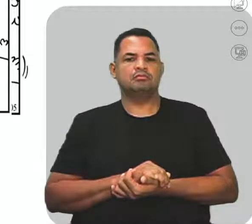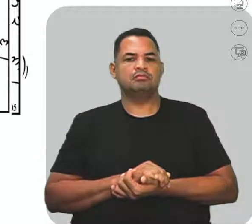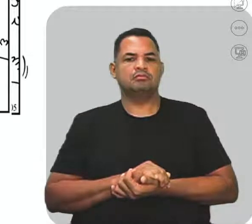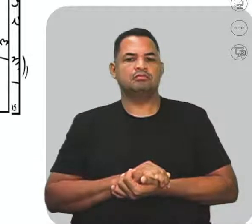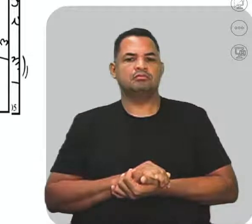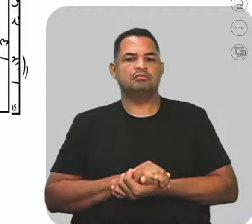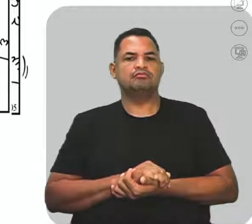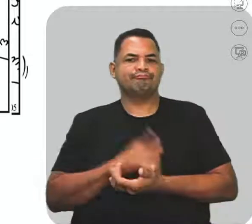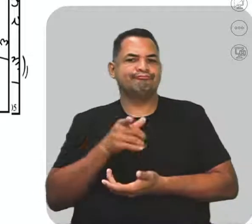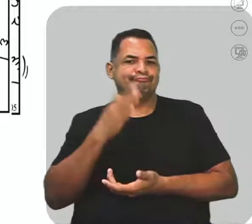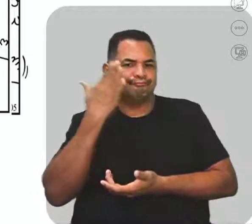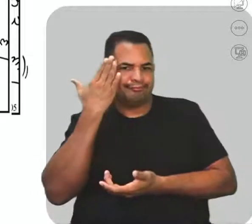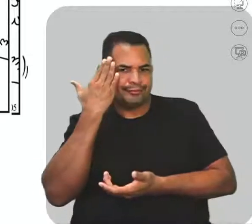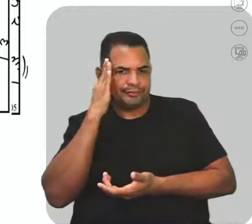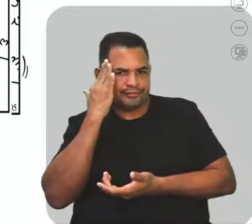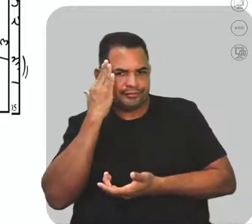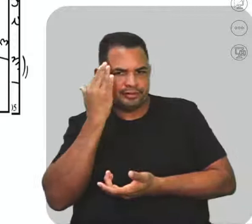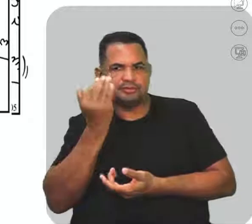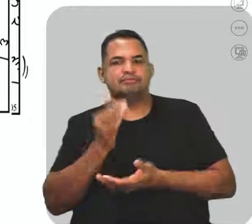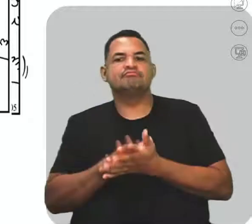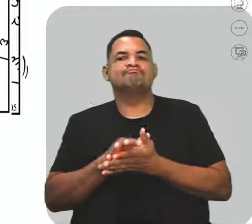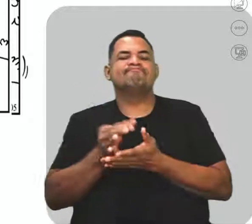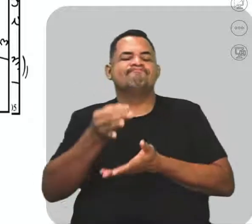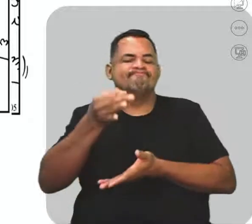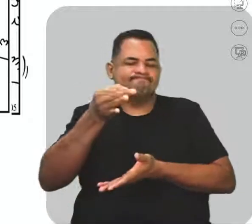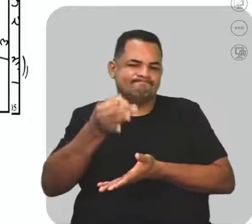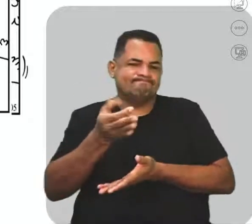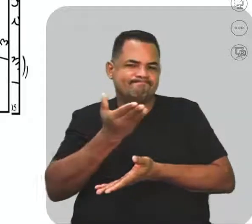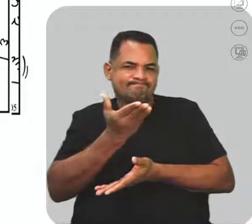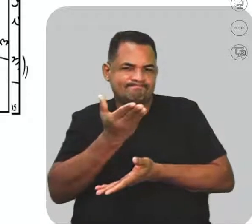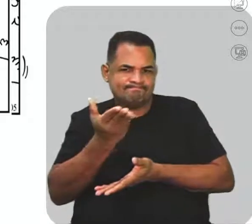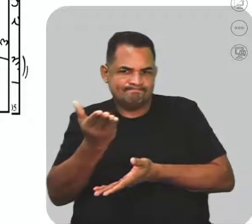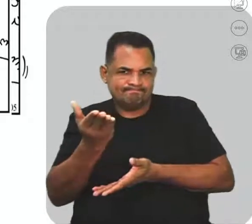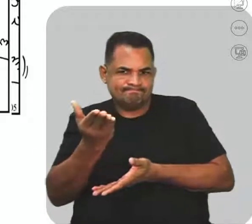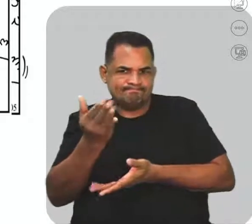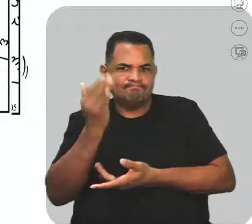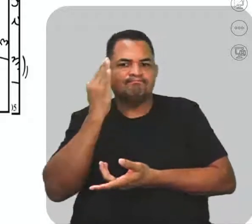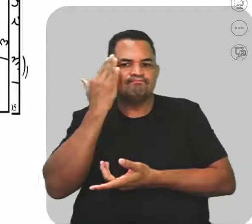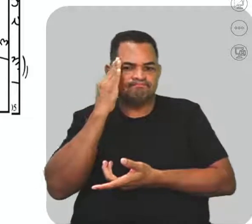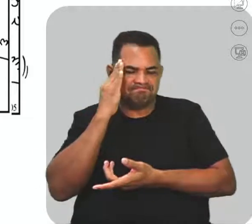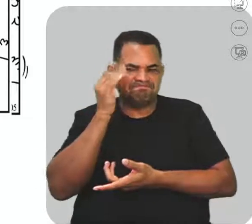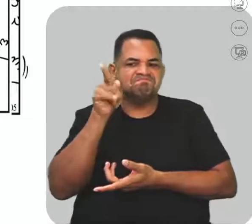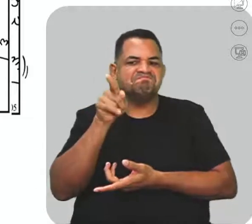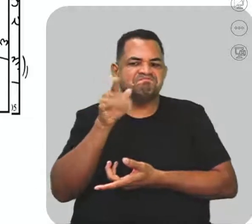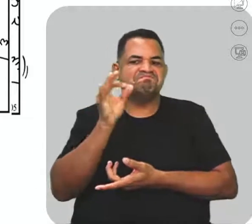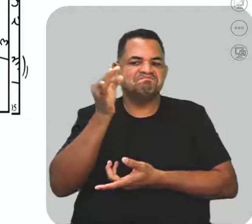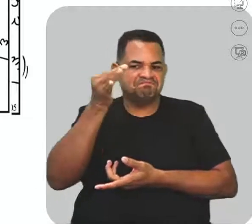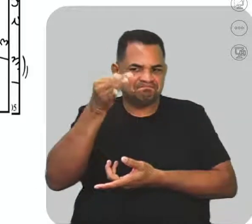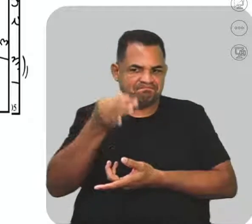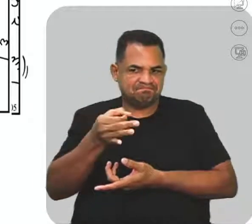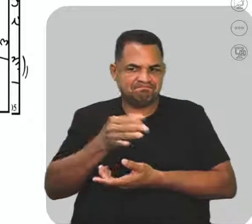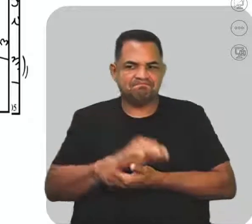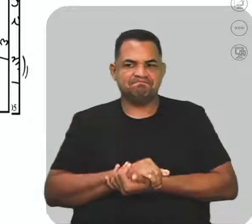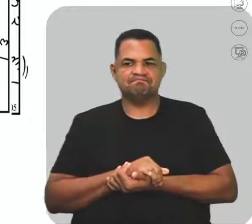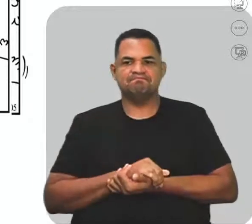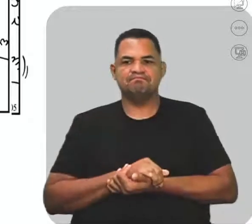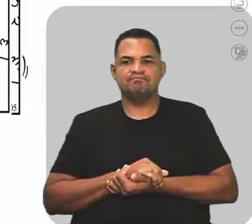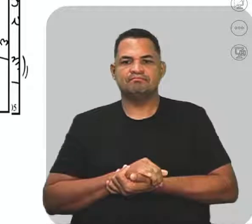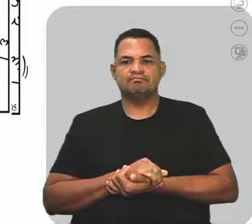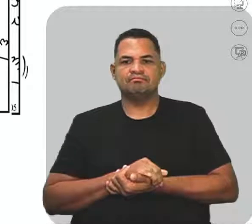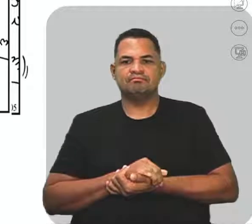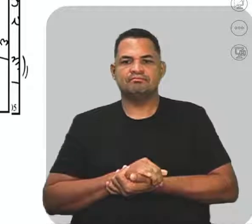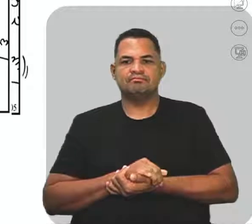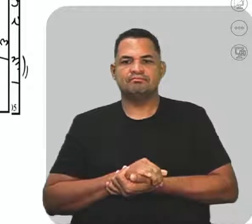Você entendeu direitinho. Você entendeu direito.